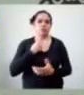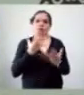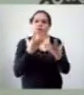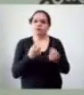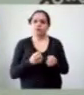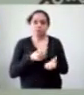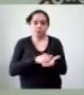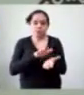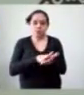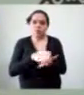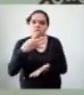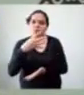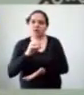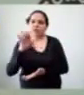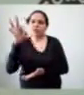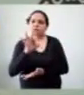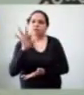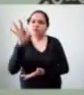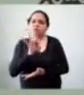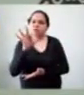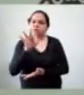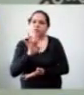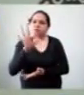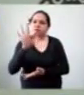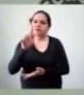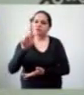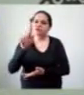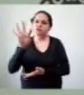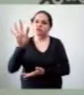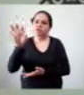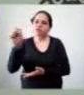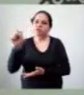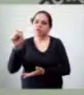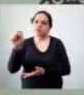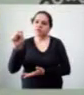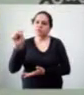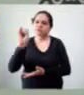de garantia no caso de intenção do empregador de